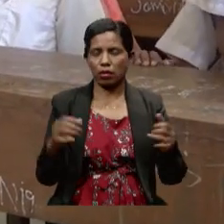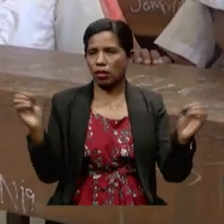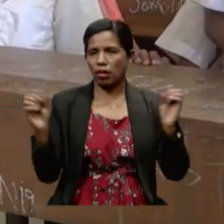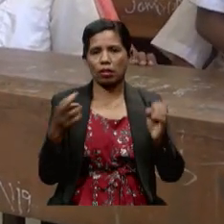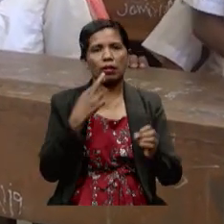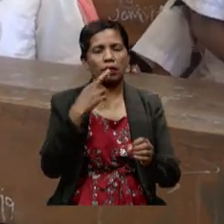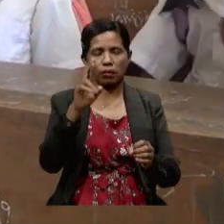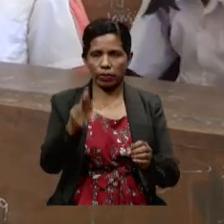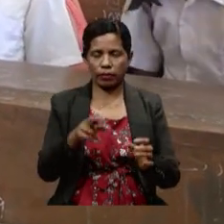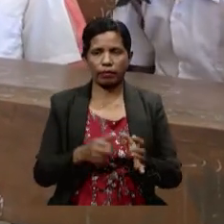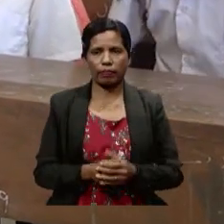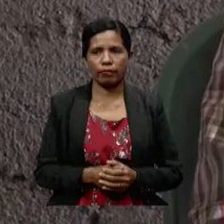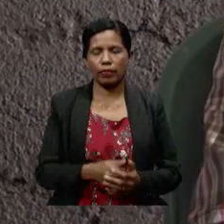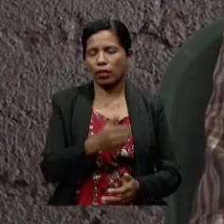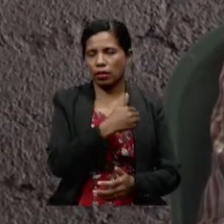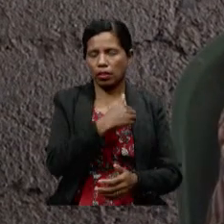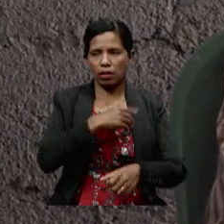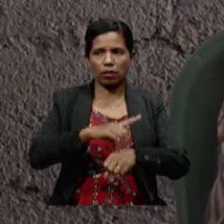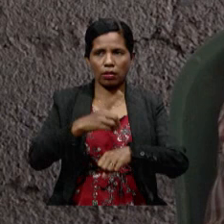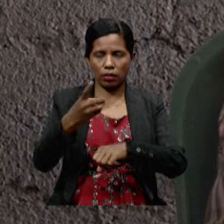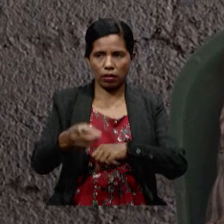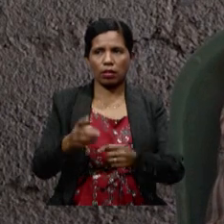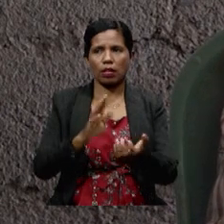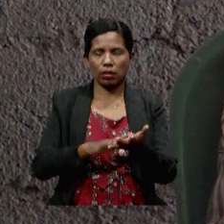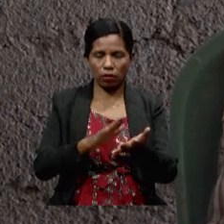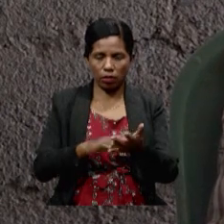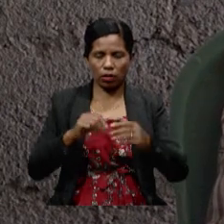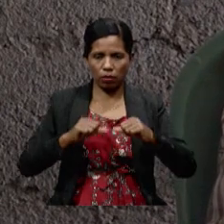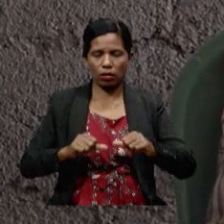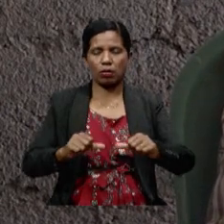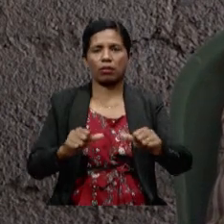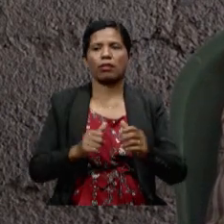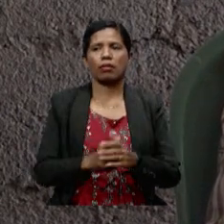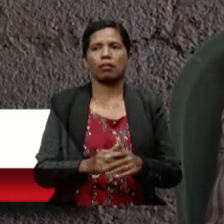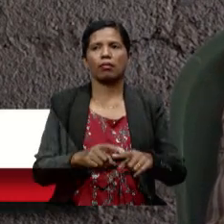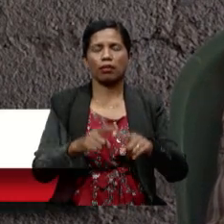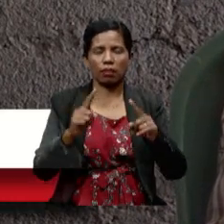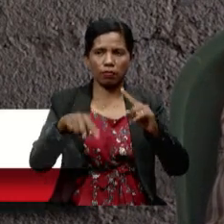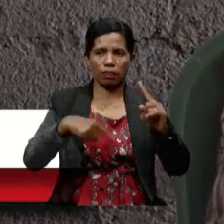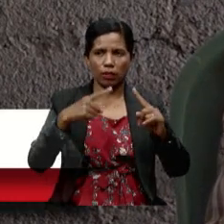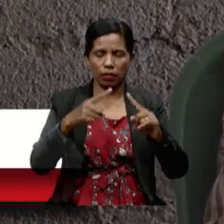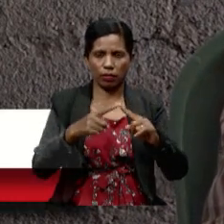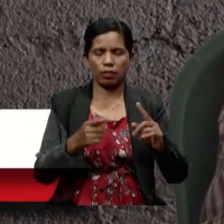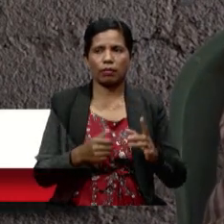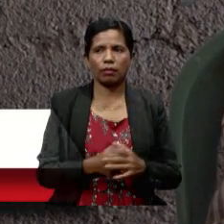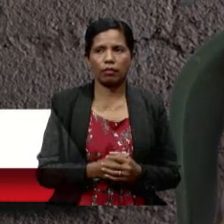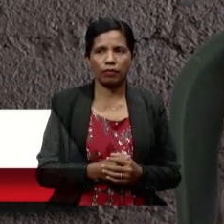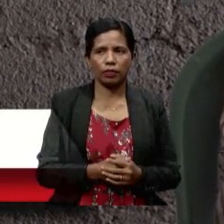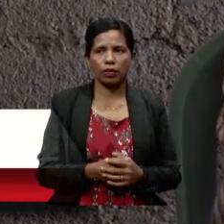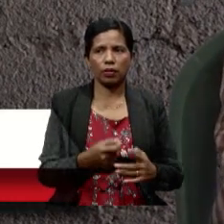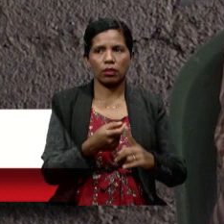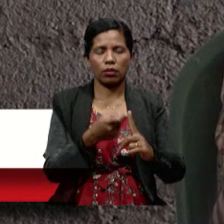resposta. Sidau ki nunda saune merenda escolar lauhela. Lauhela bahira ne be quando husi